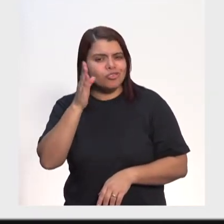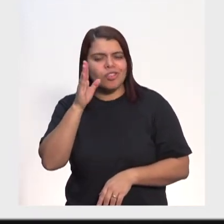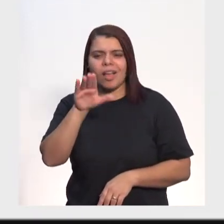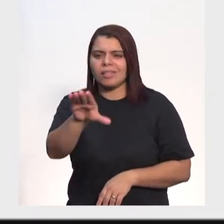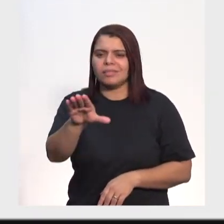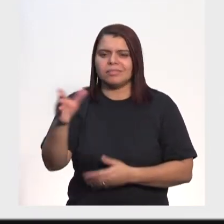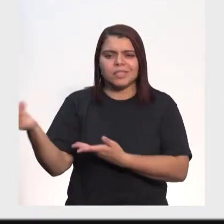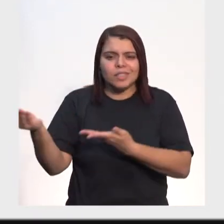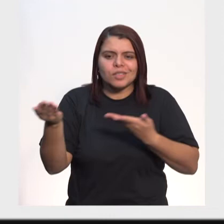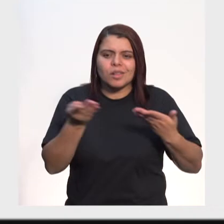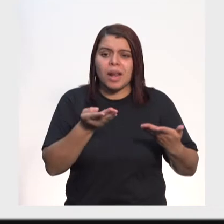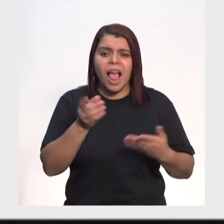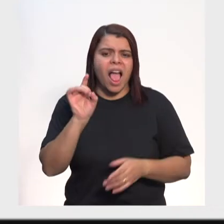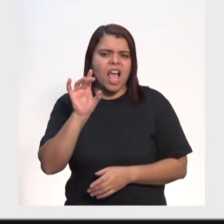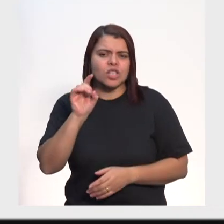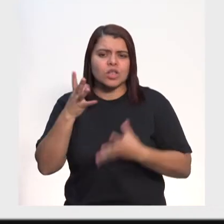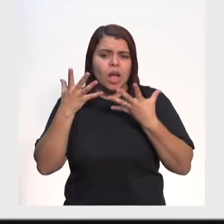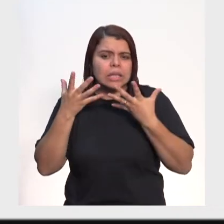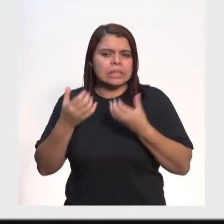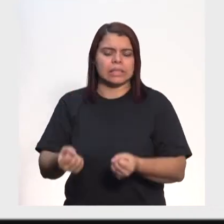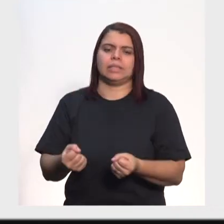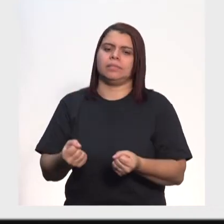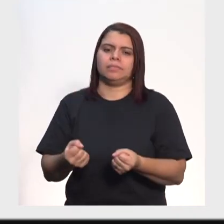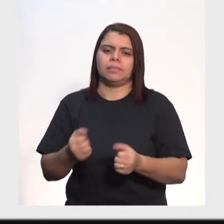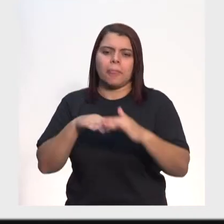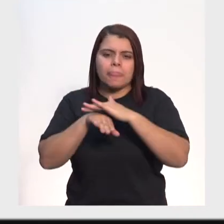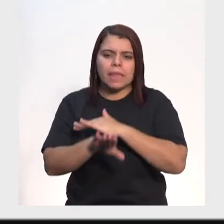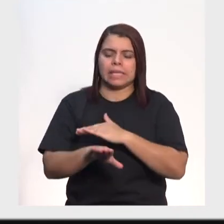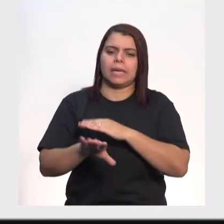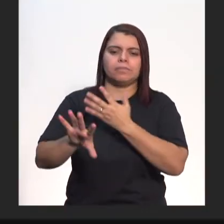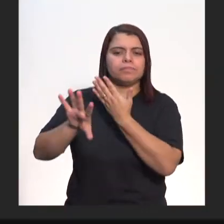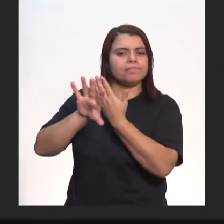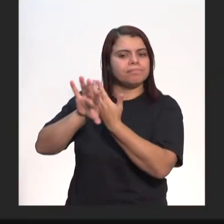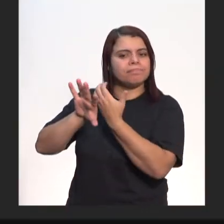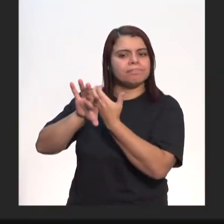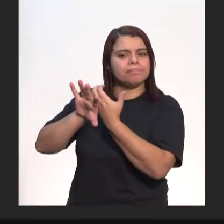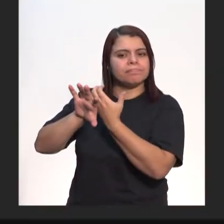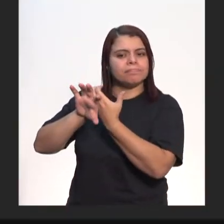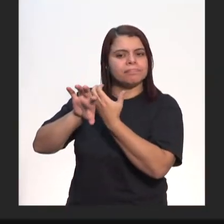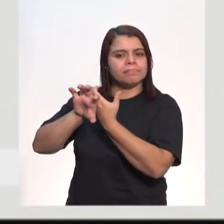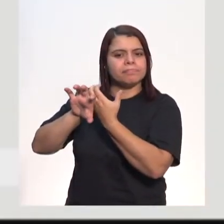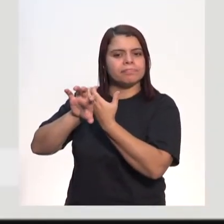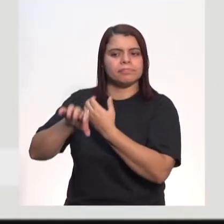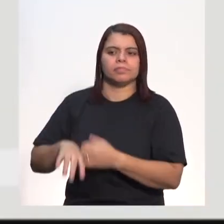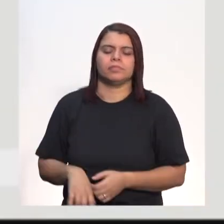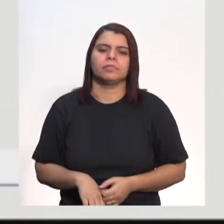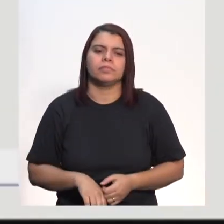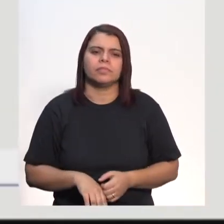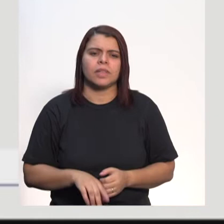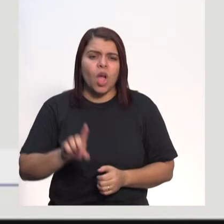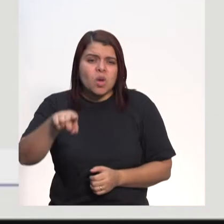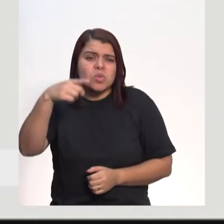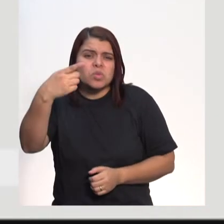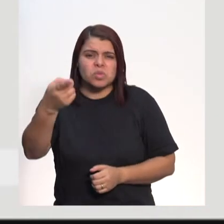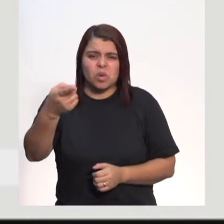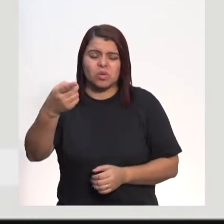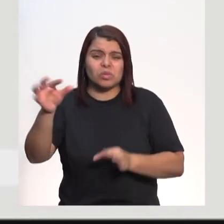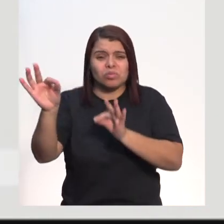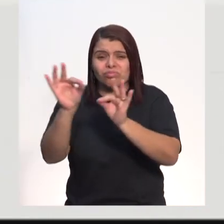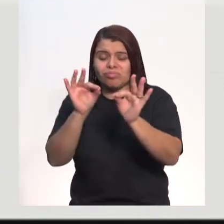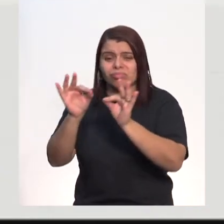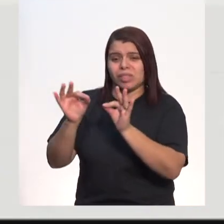somente eles aceitarem e entrar aqui na videochamada. Um outro formato é